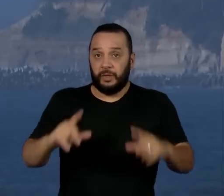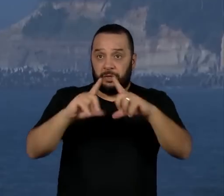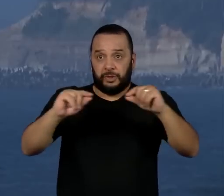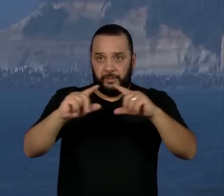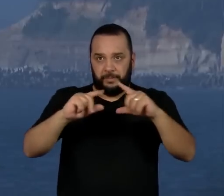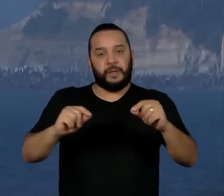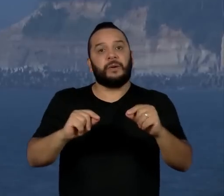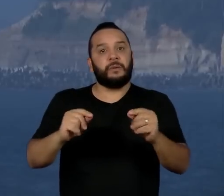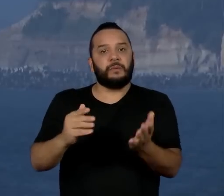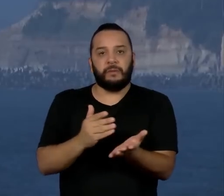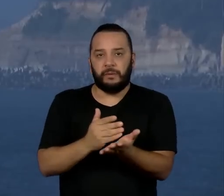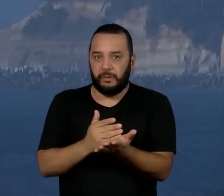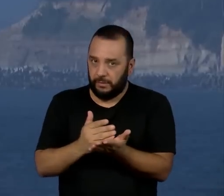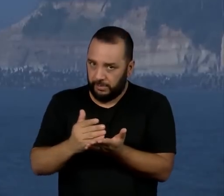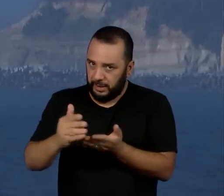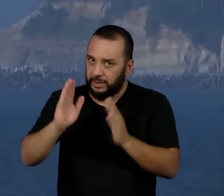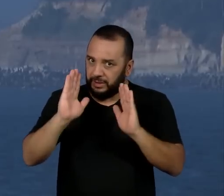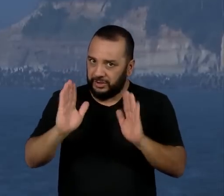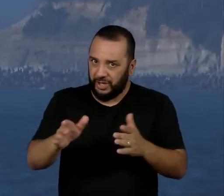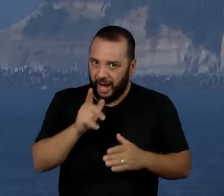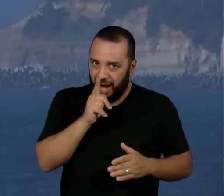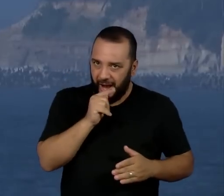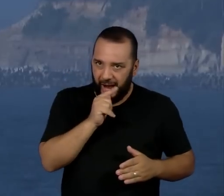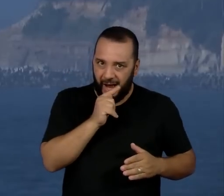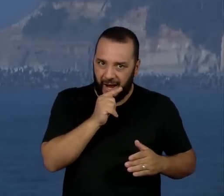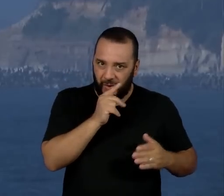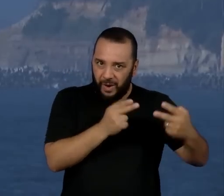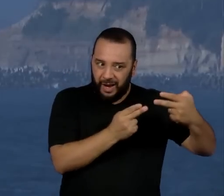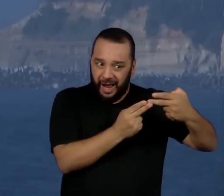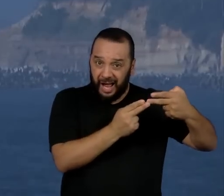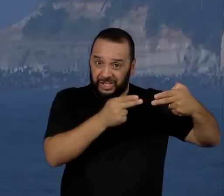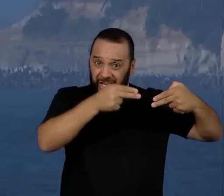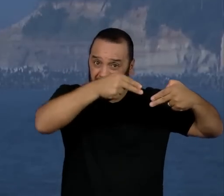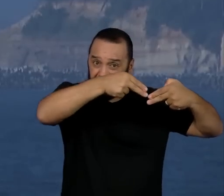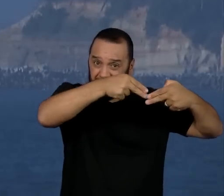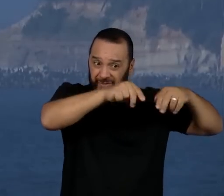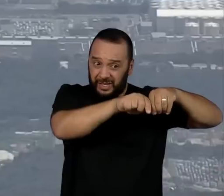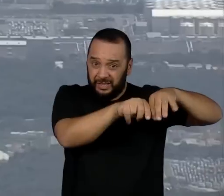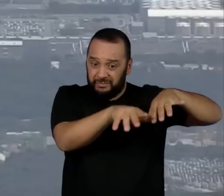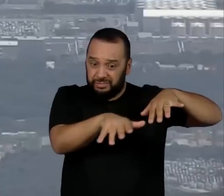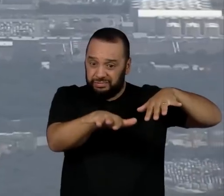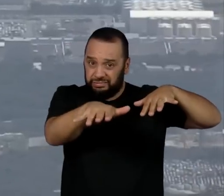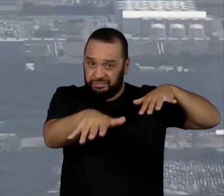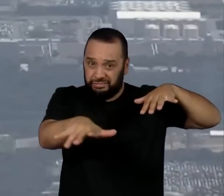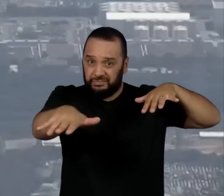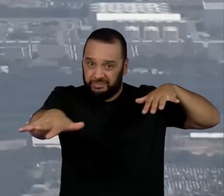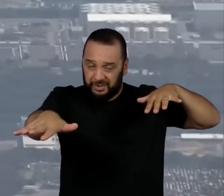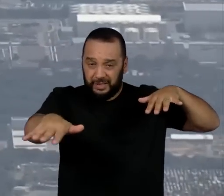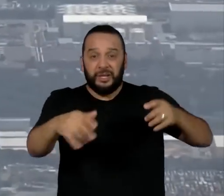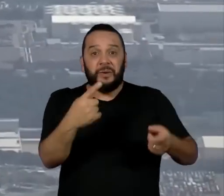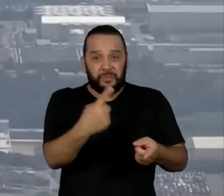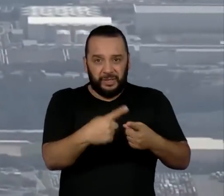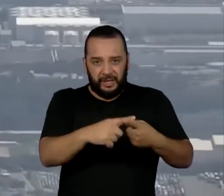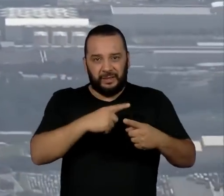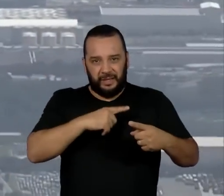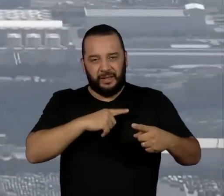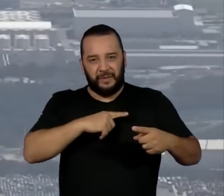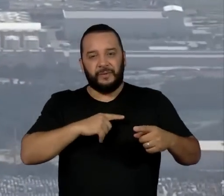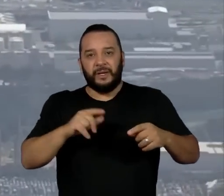água radioativa de Fukushima. A usina nuclear foi atingida por um tsunami em 2011. A